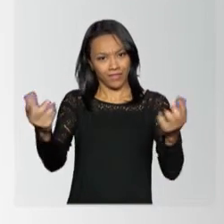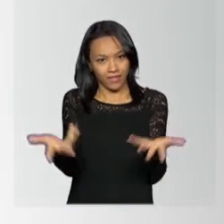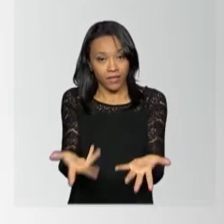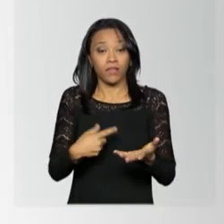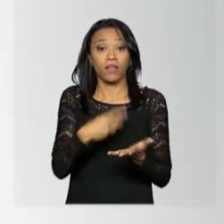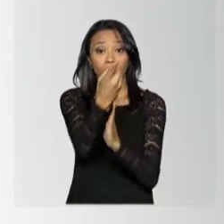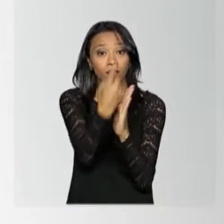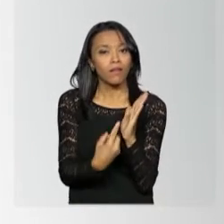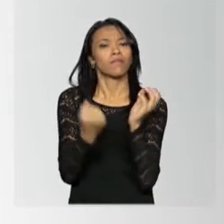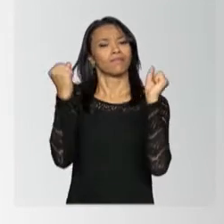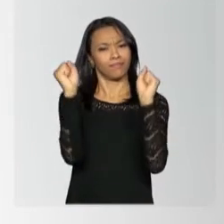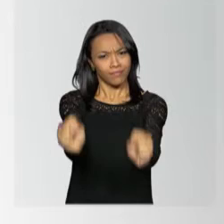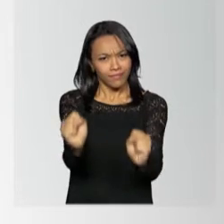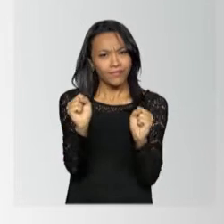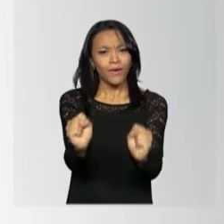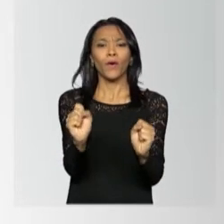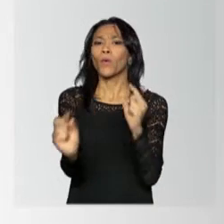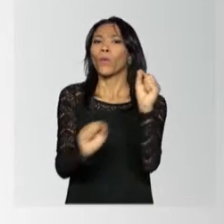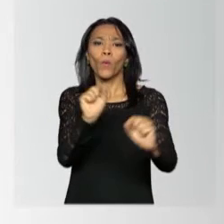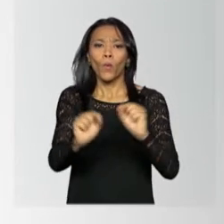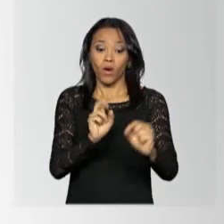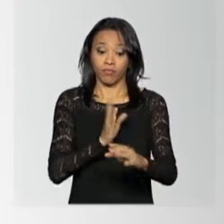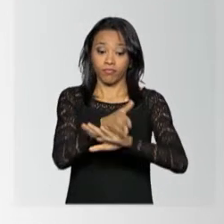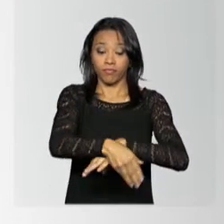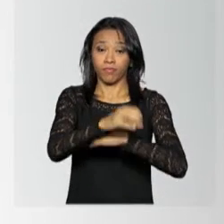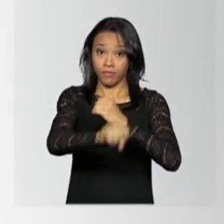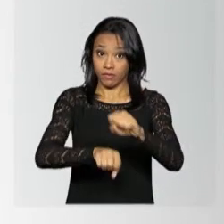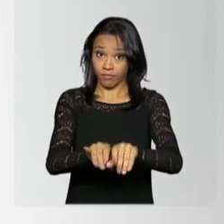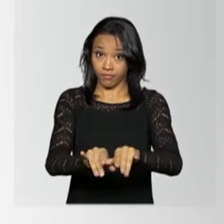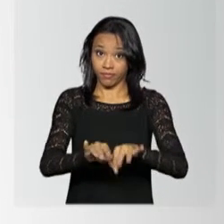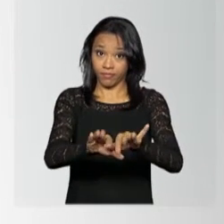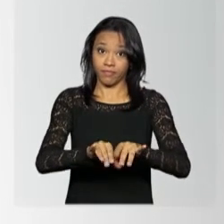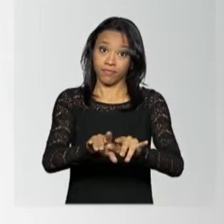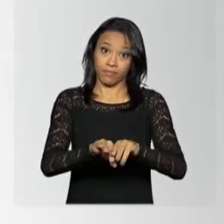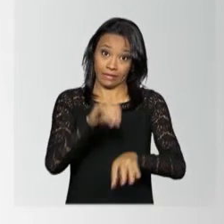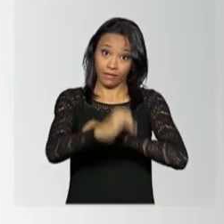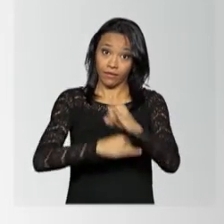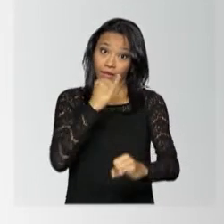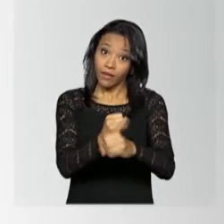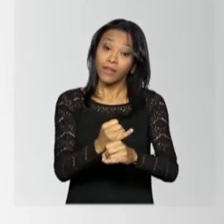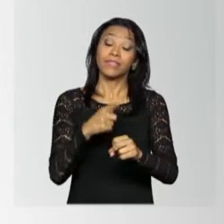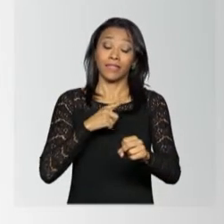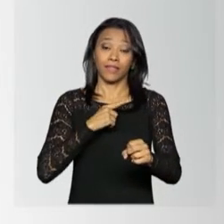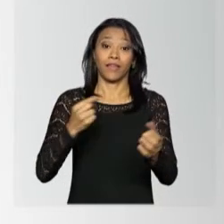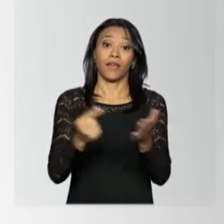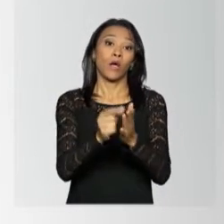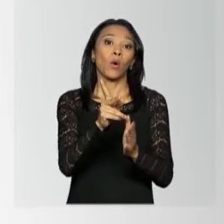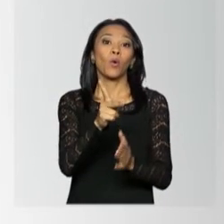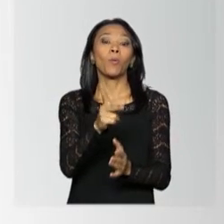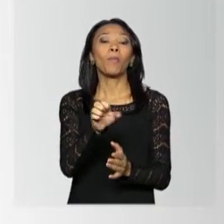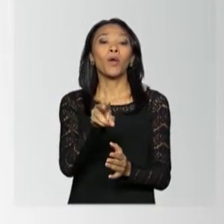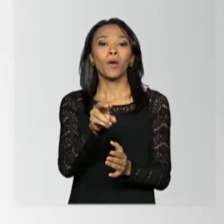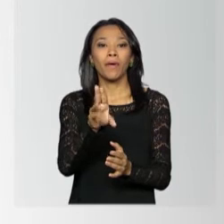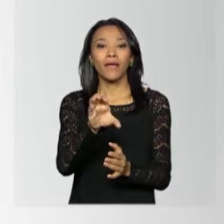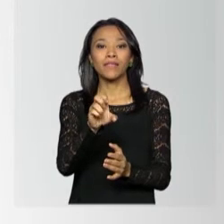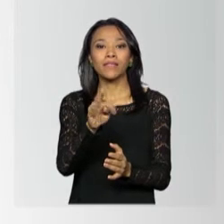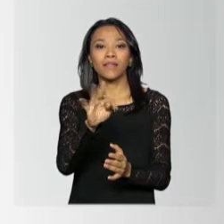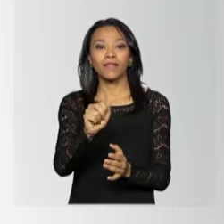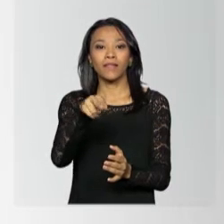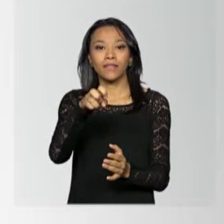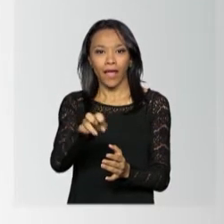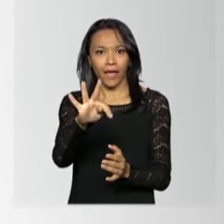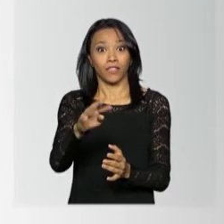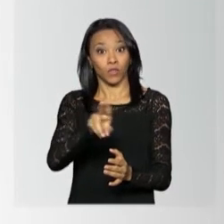A declaração pode ser feita a partir de um computador conectado à internet e com o programa Receita Net instalado, a partir